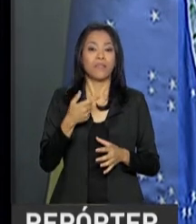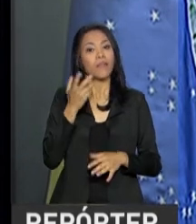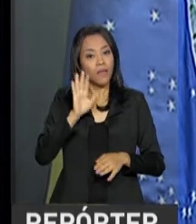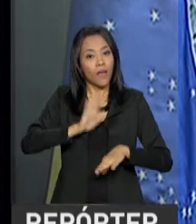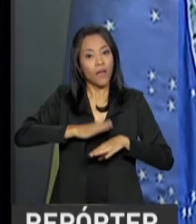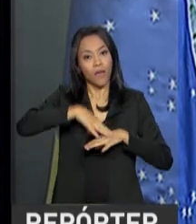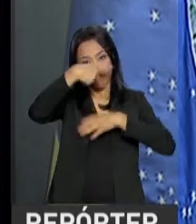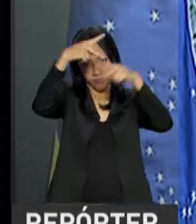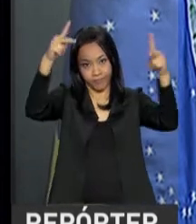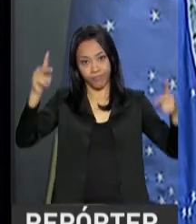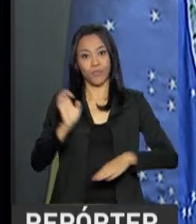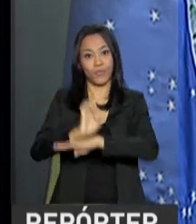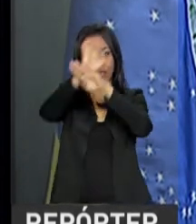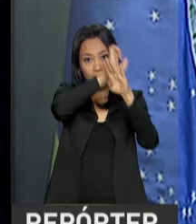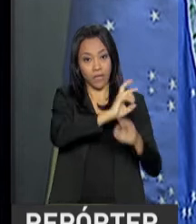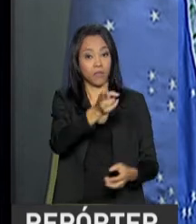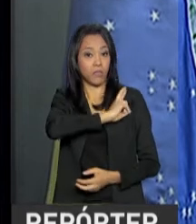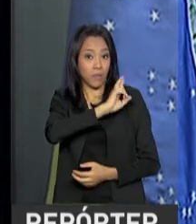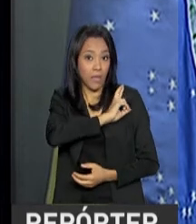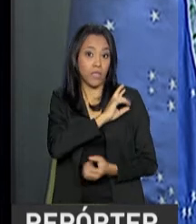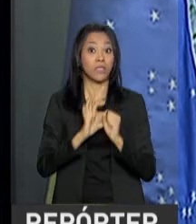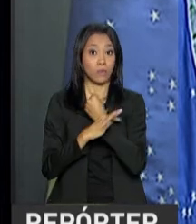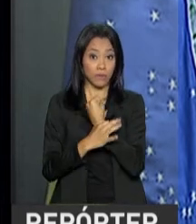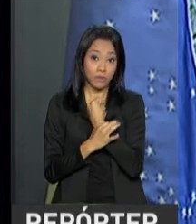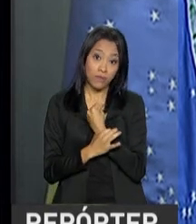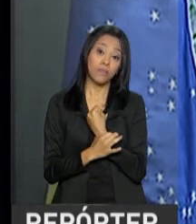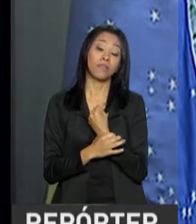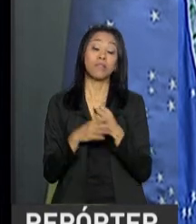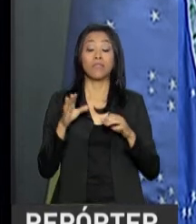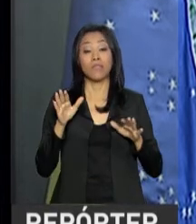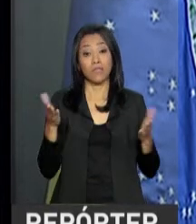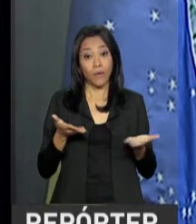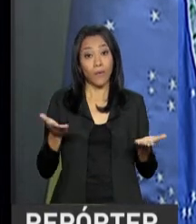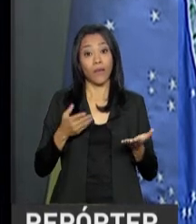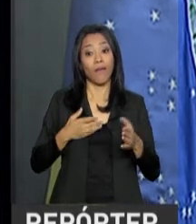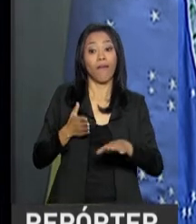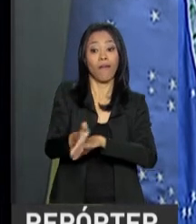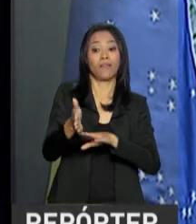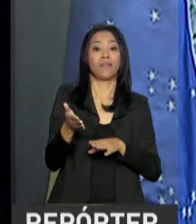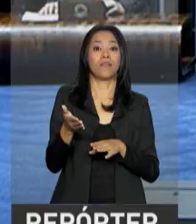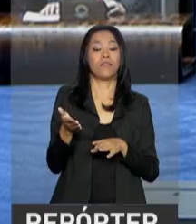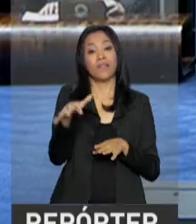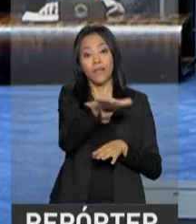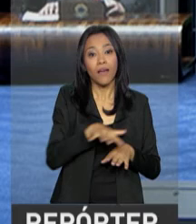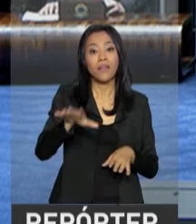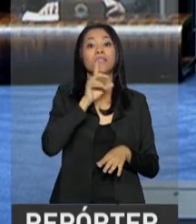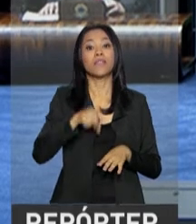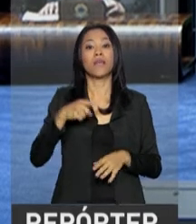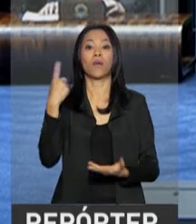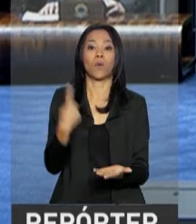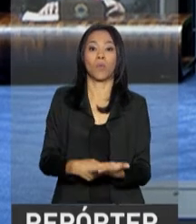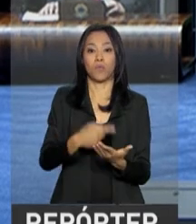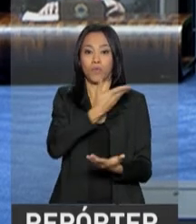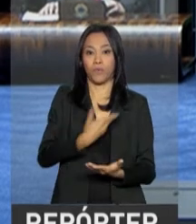dos entes federados e passam a invadir áreas que são competências da união e representantes